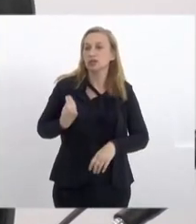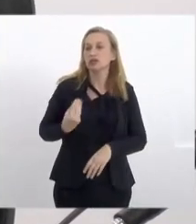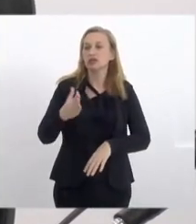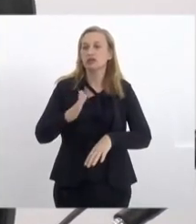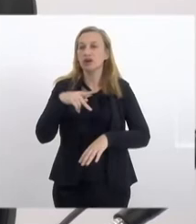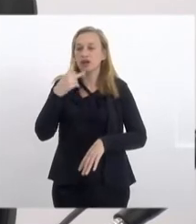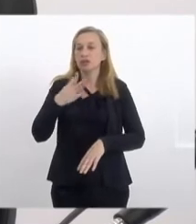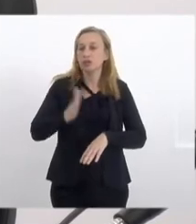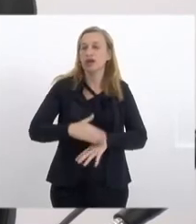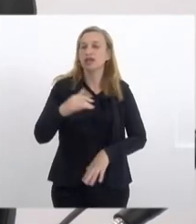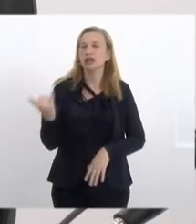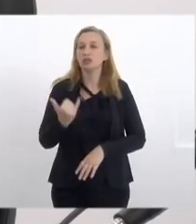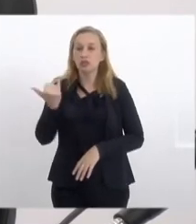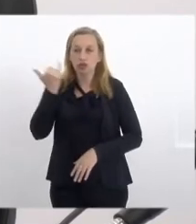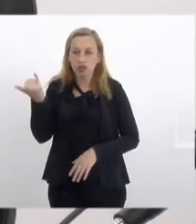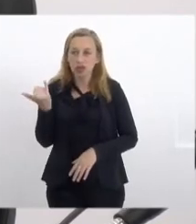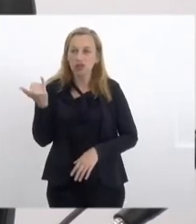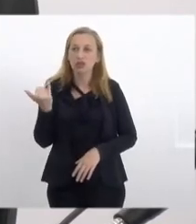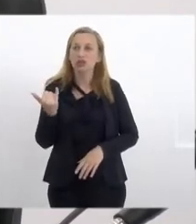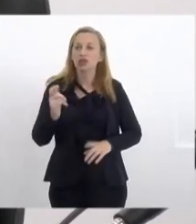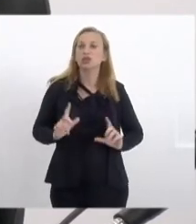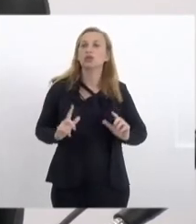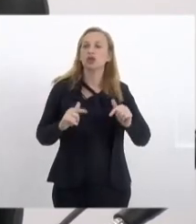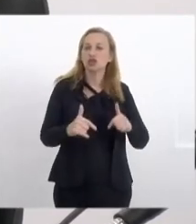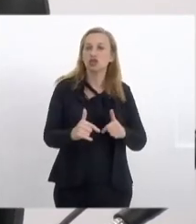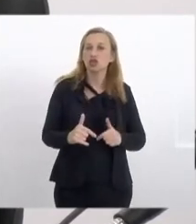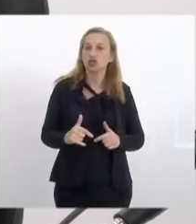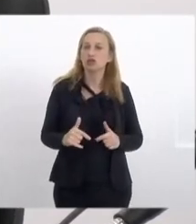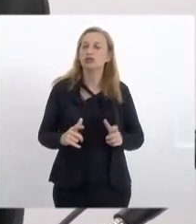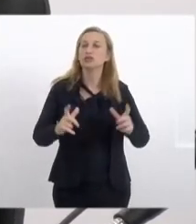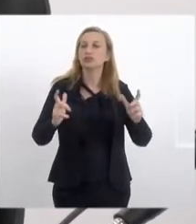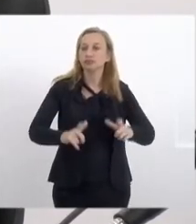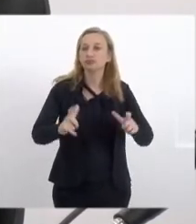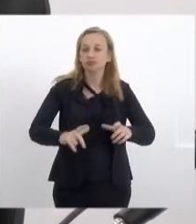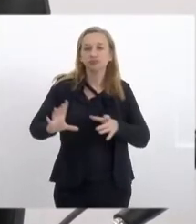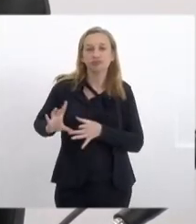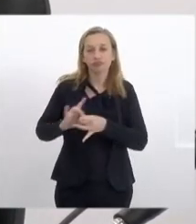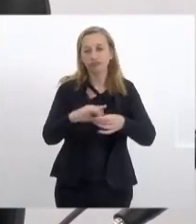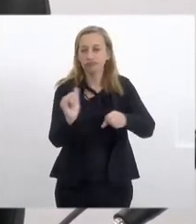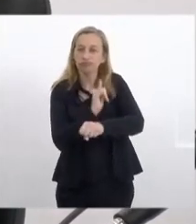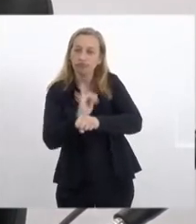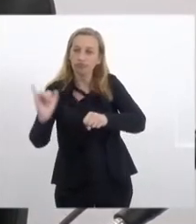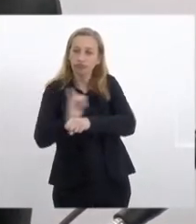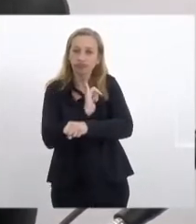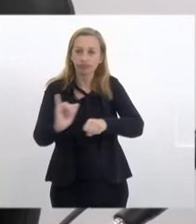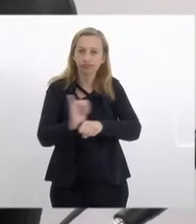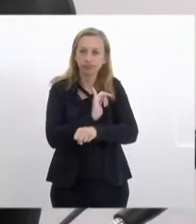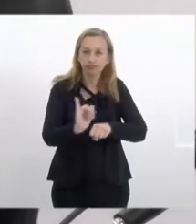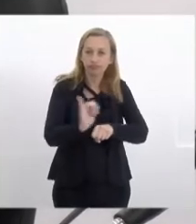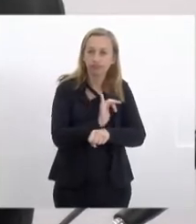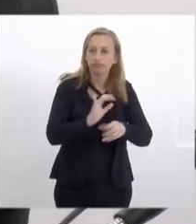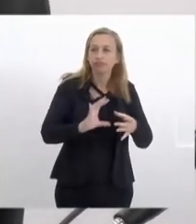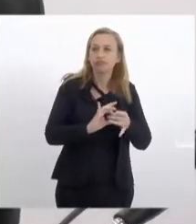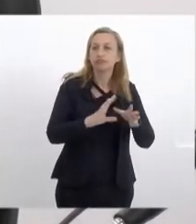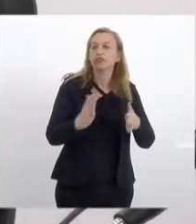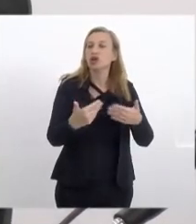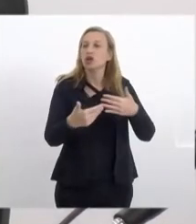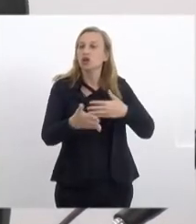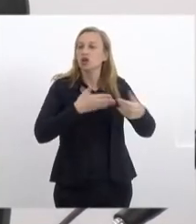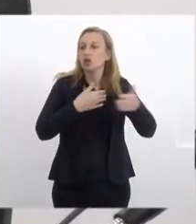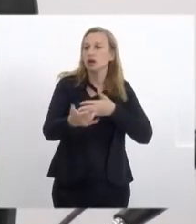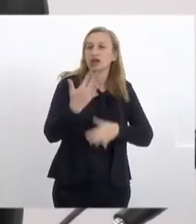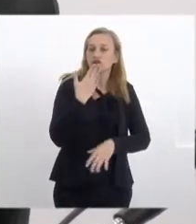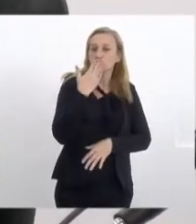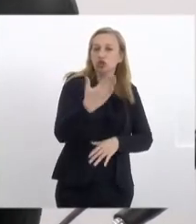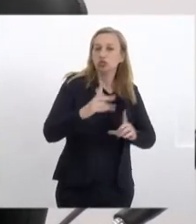uma vez a importância de uma atuação intersetorial, interligada, articulada, né, deixando de lado qualquer tipo de disputa ou